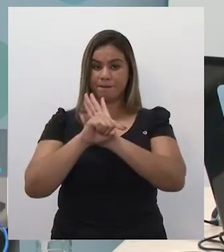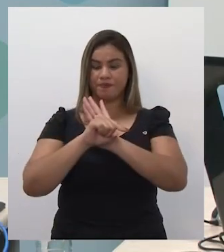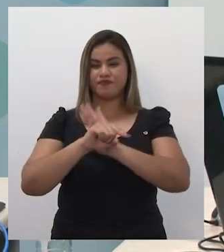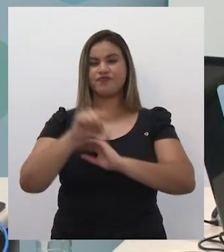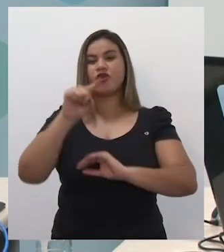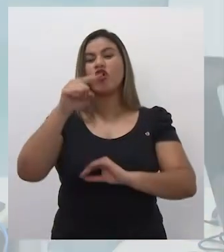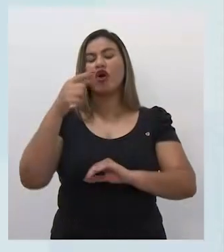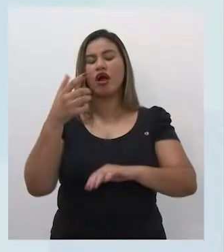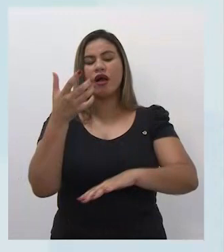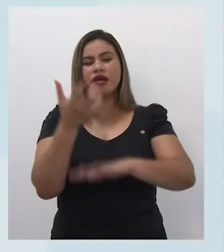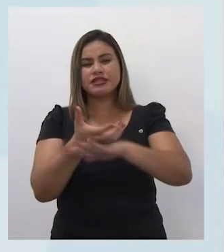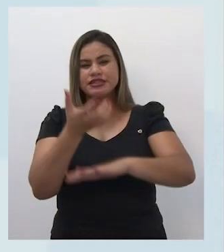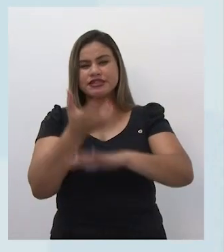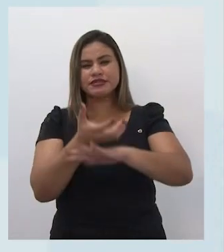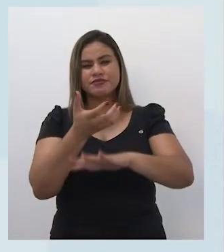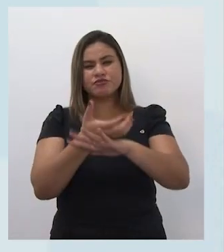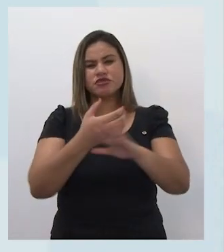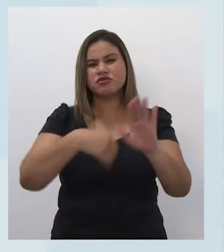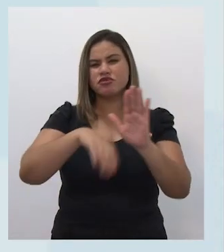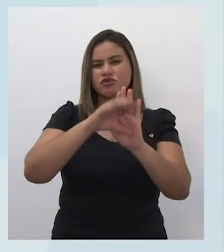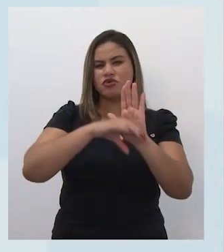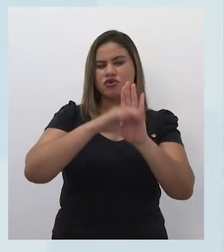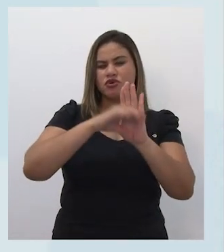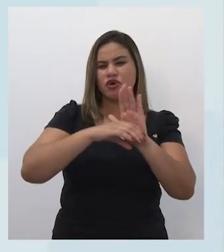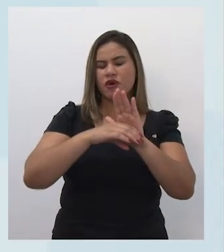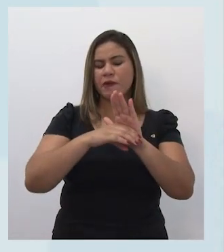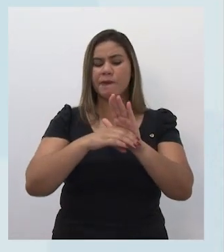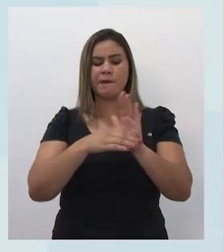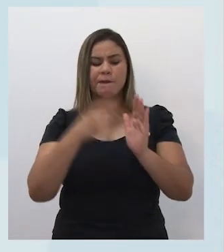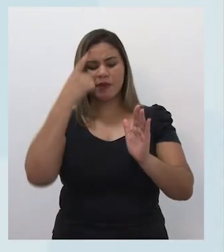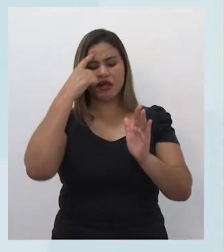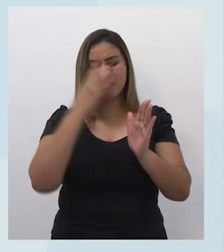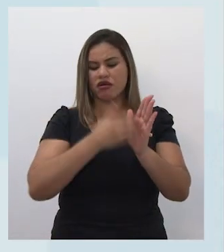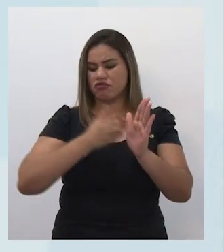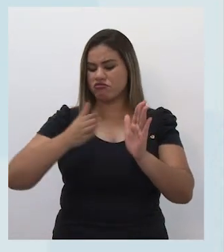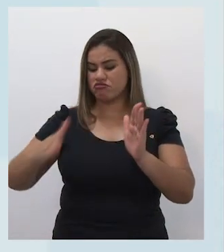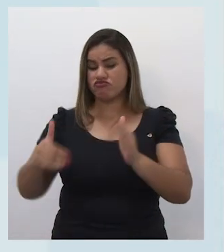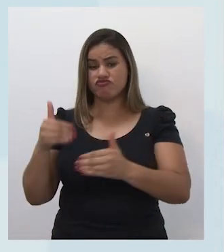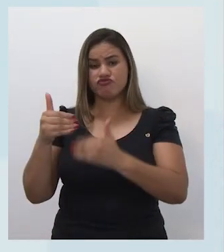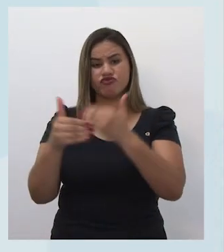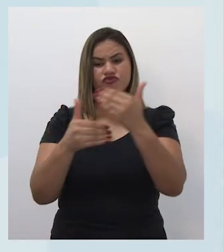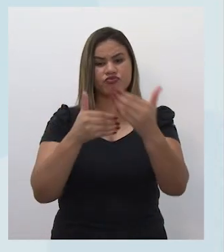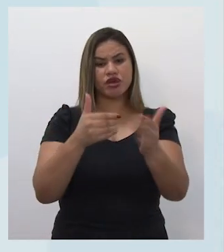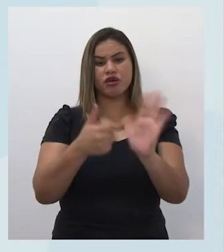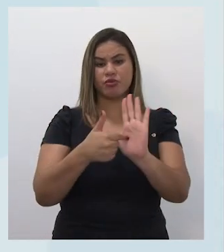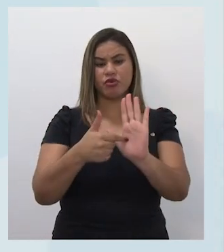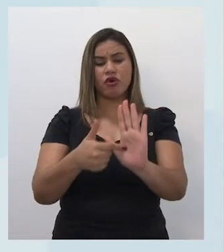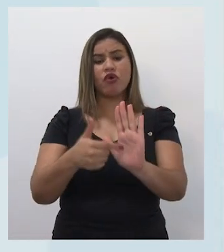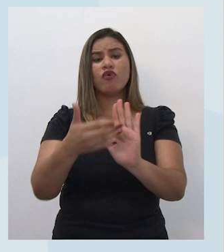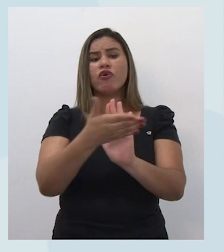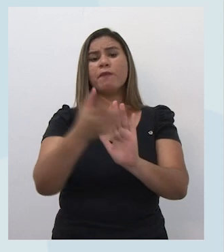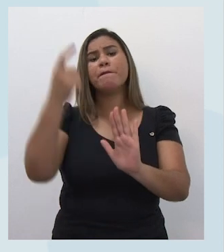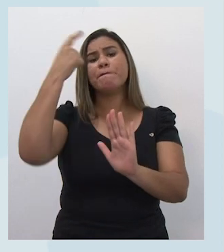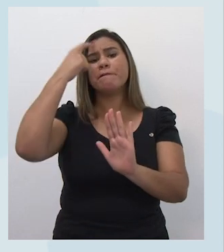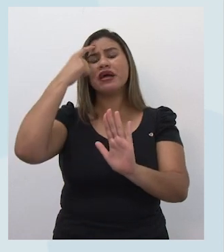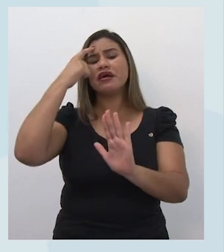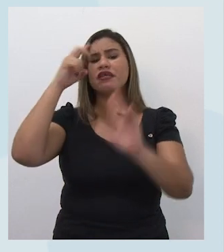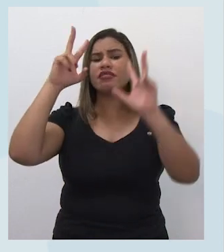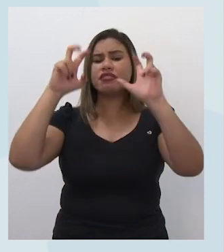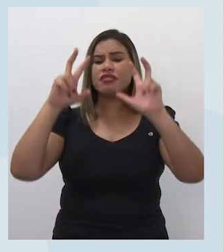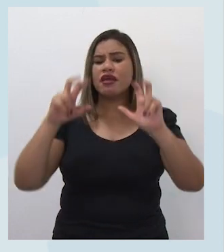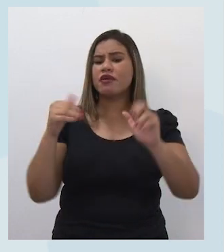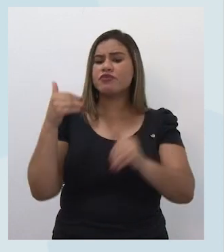seu componente curricular e nas etapas de desenvolvimento que nós apresentamos aqui, quais temáticas podem ser desenvolvidas